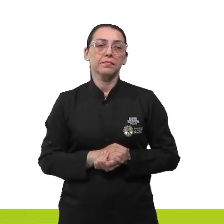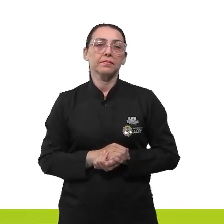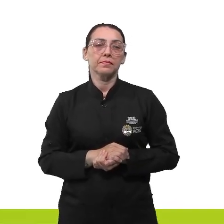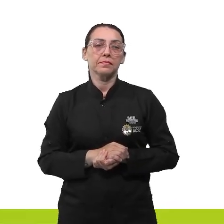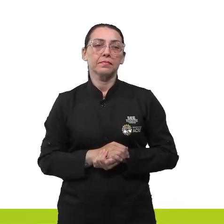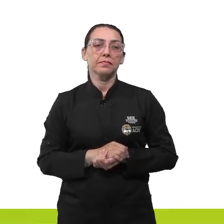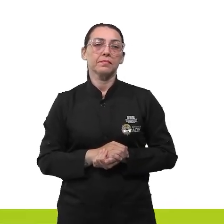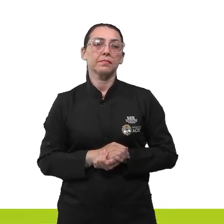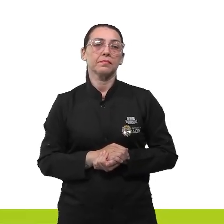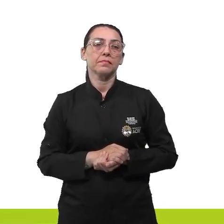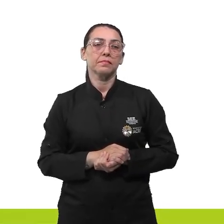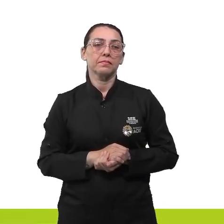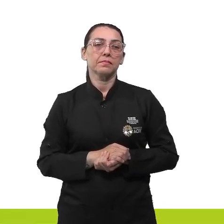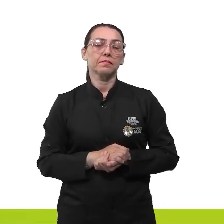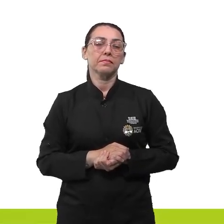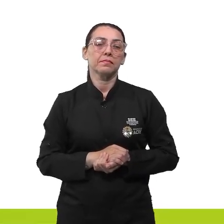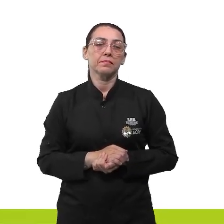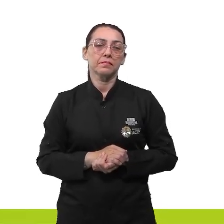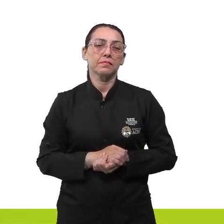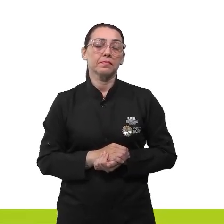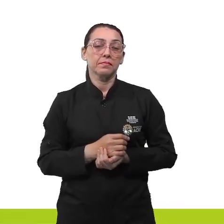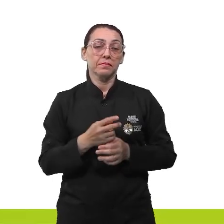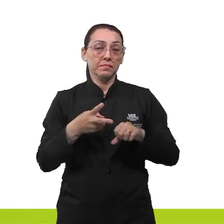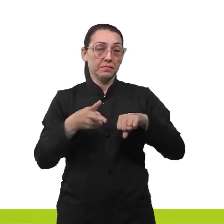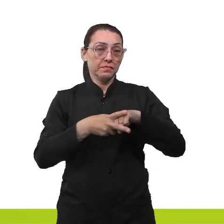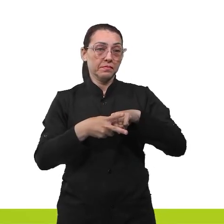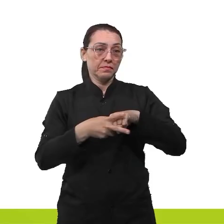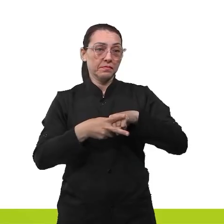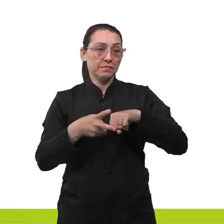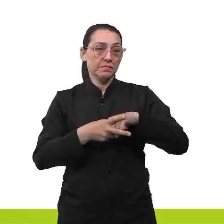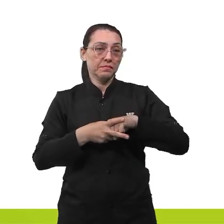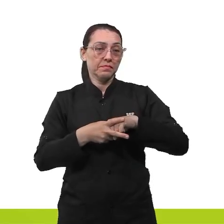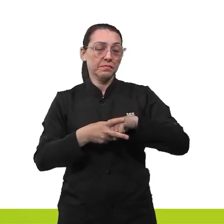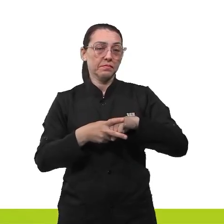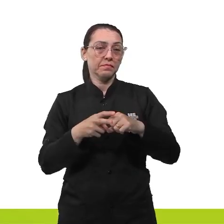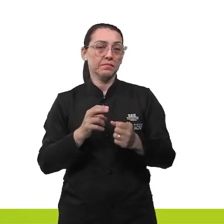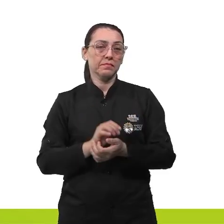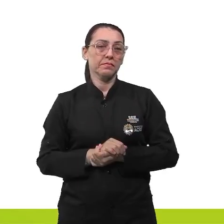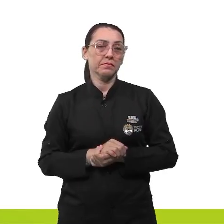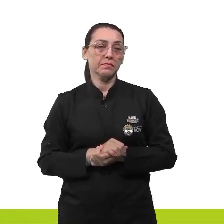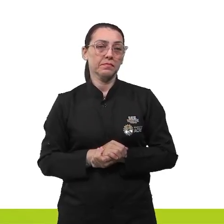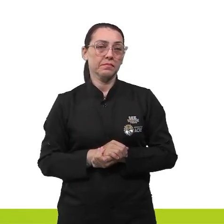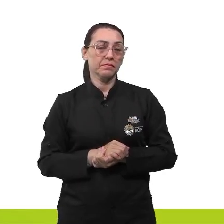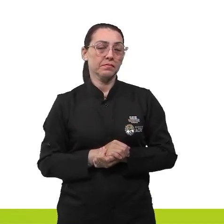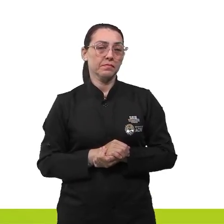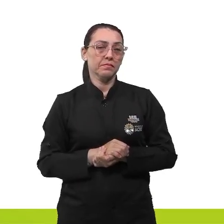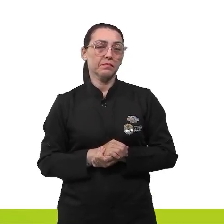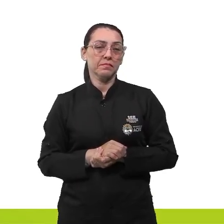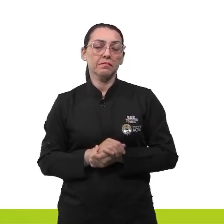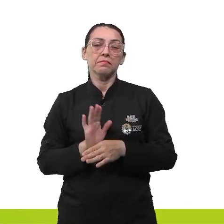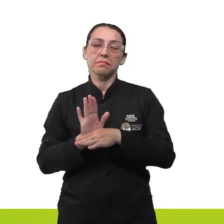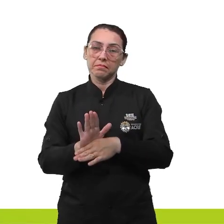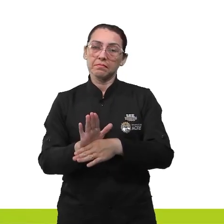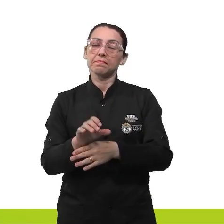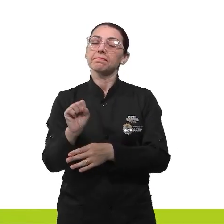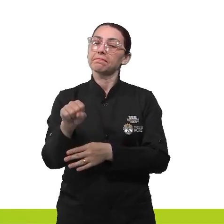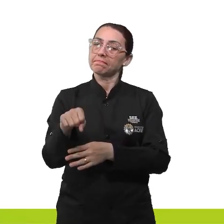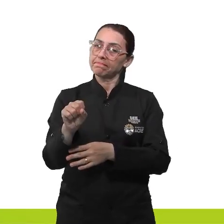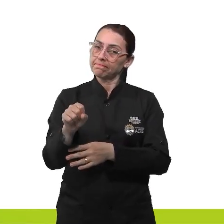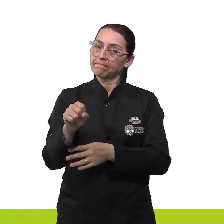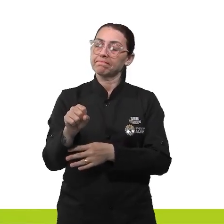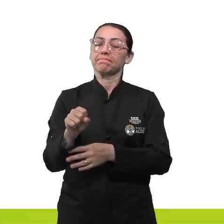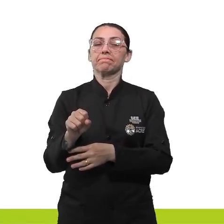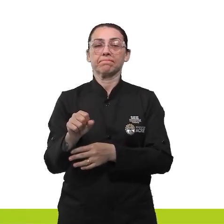verbos, né? Vamos marcar aqui, ó, comprovar, demonstrar, revelar. Professor, isso ajuda? Sim, tá